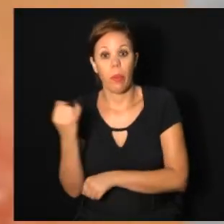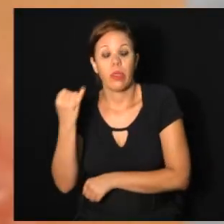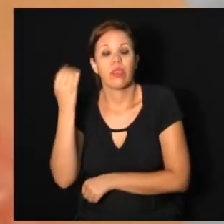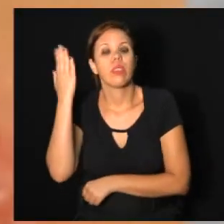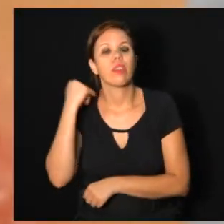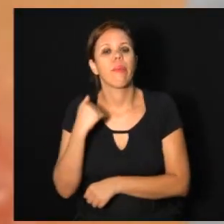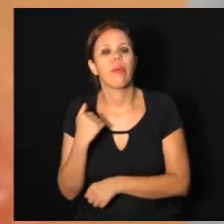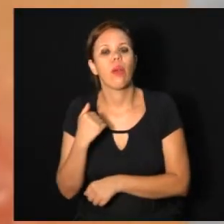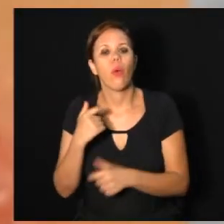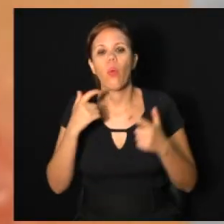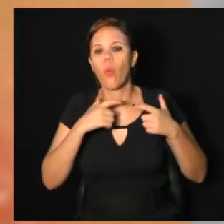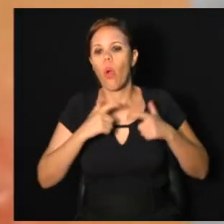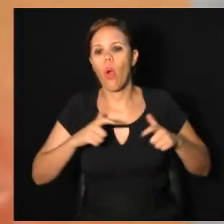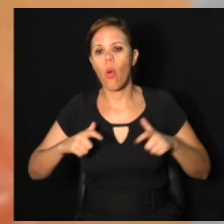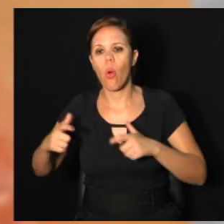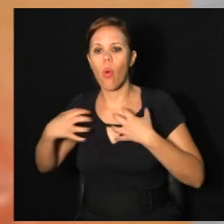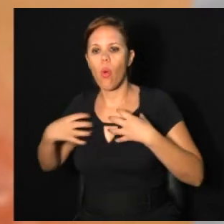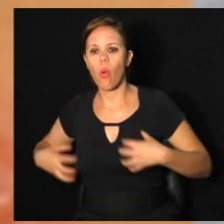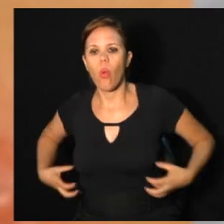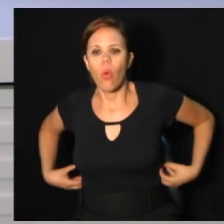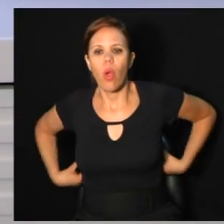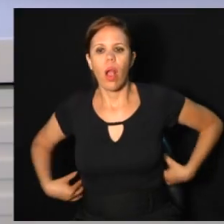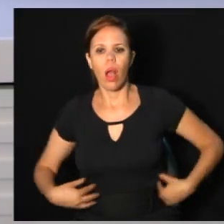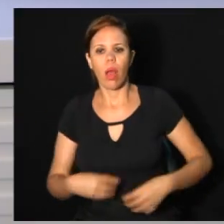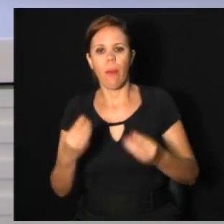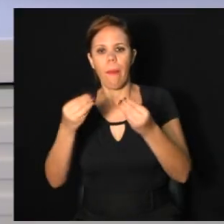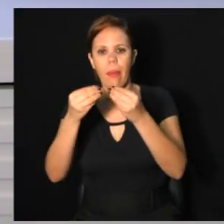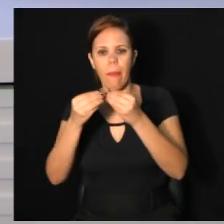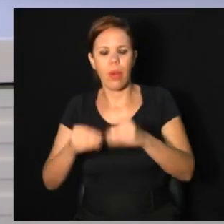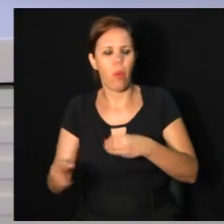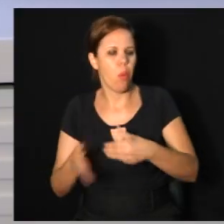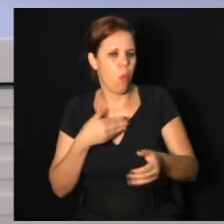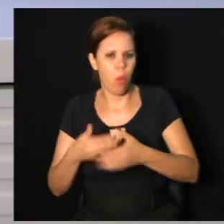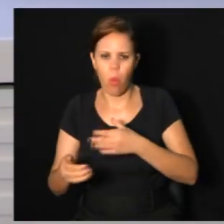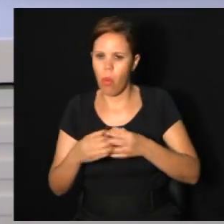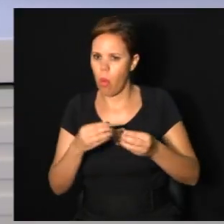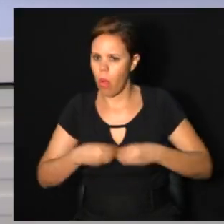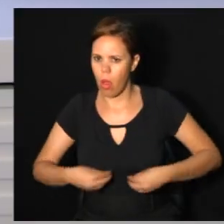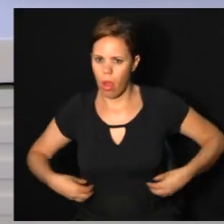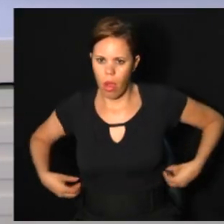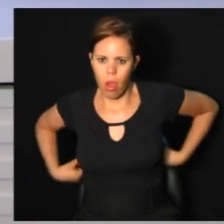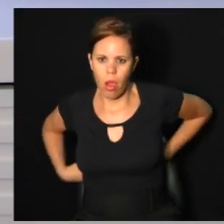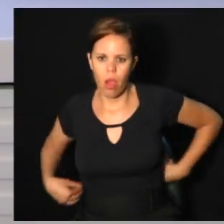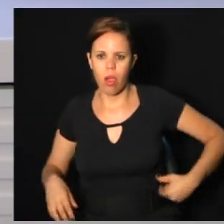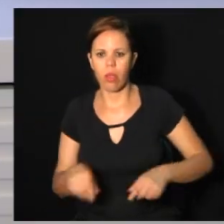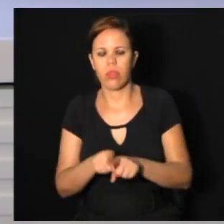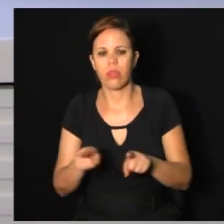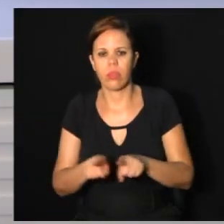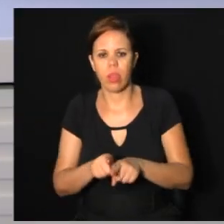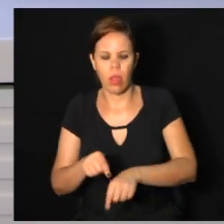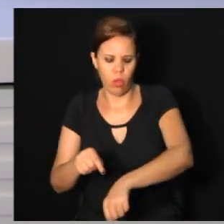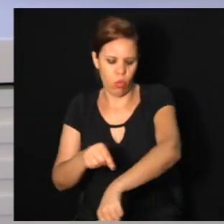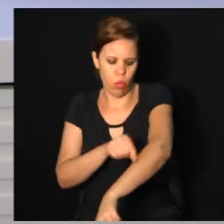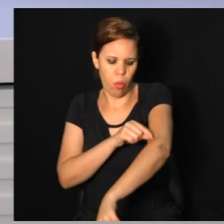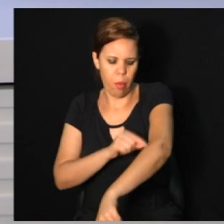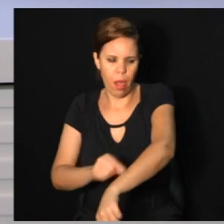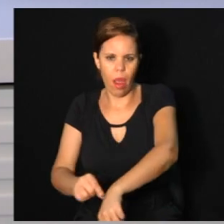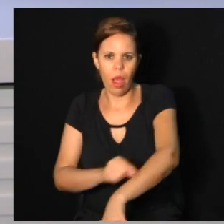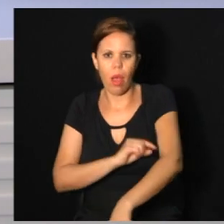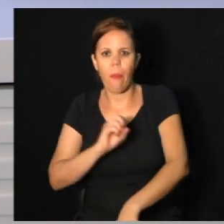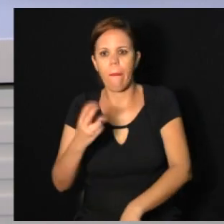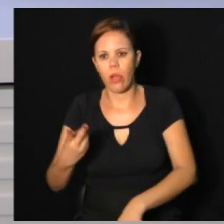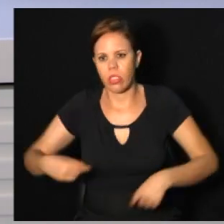as partes do corpo mais atingidas. Qualquer parte do corpo. Pode pegar o braço, um nervo do braço, um nervo